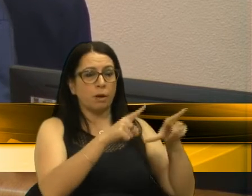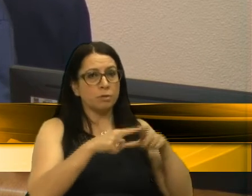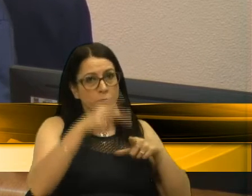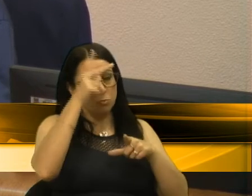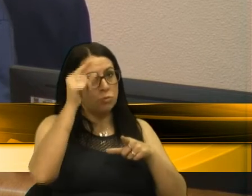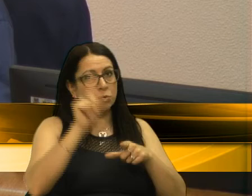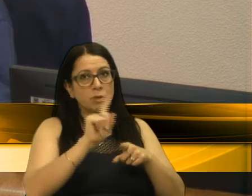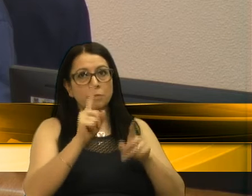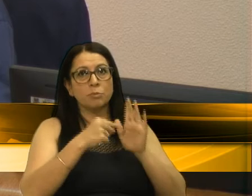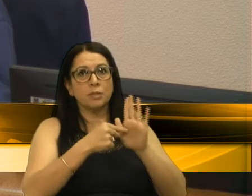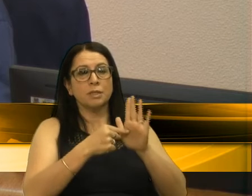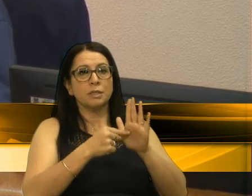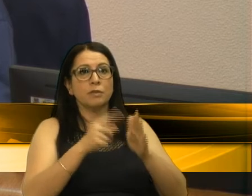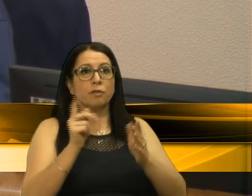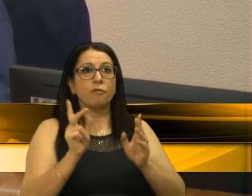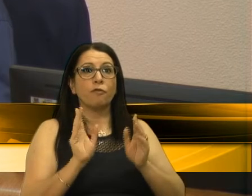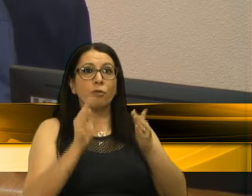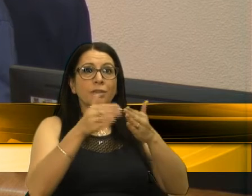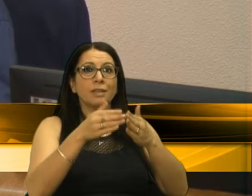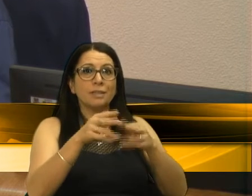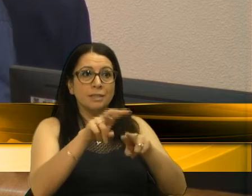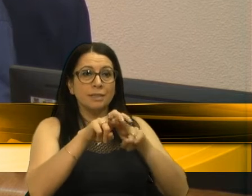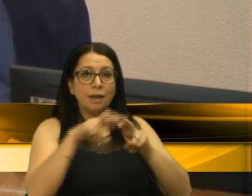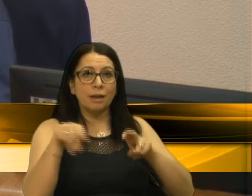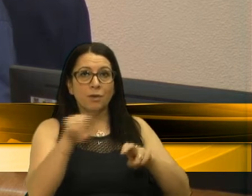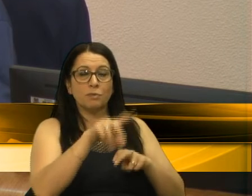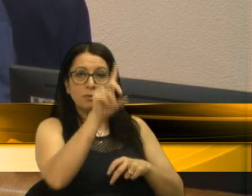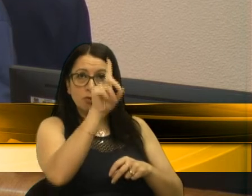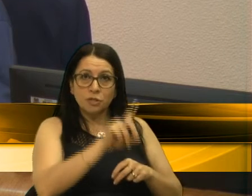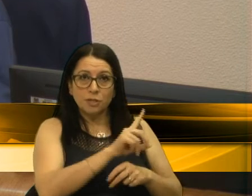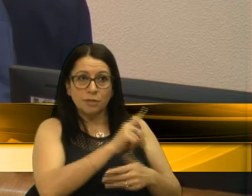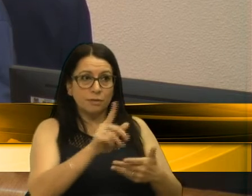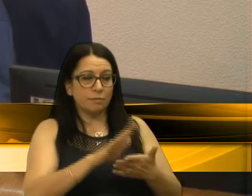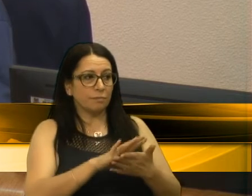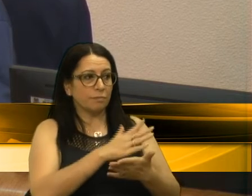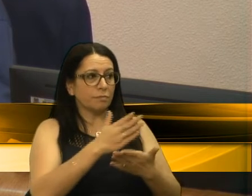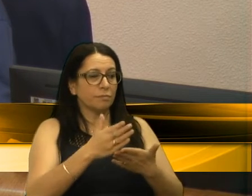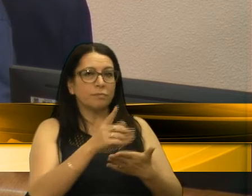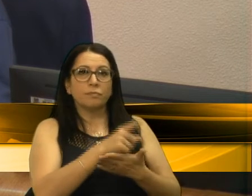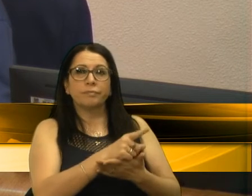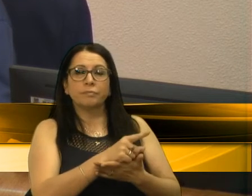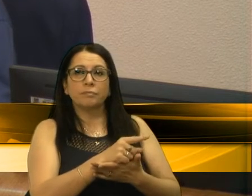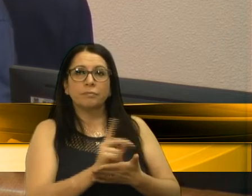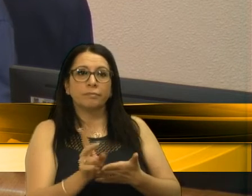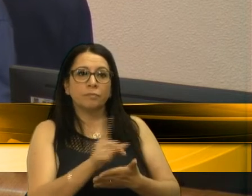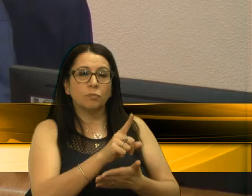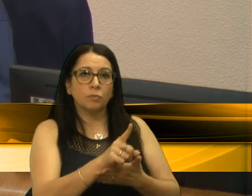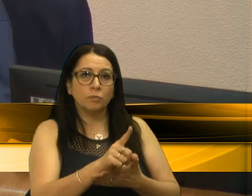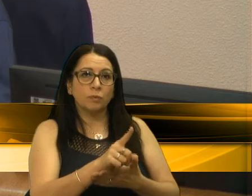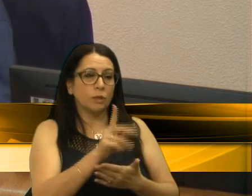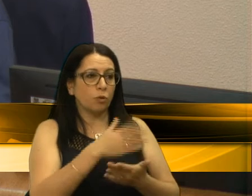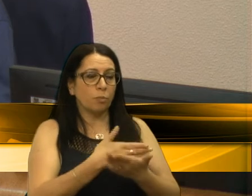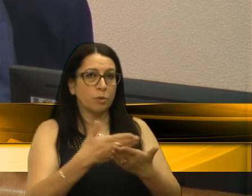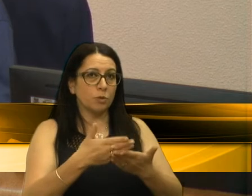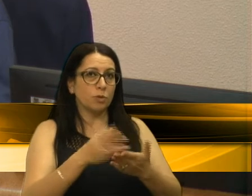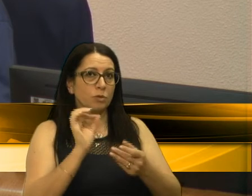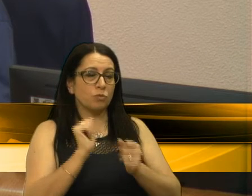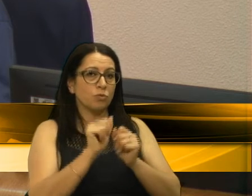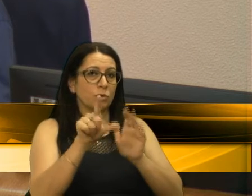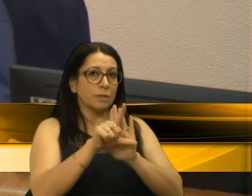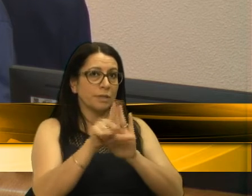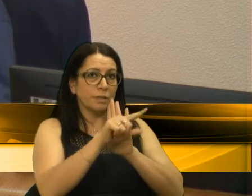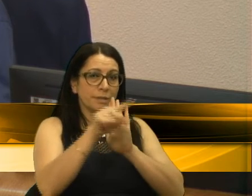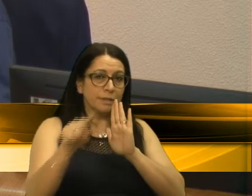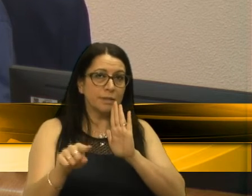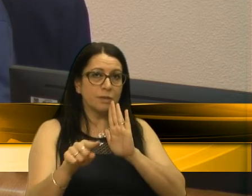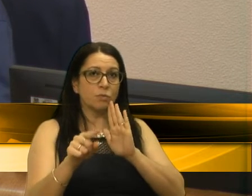sempre levantando bandeiras voltadas às causas relacionadas aos direitos do próprio movimento. Aqui no Brasil, muitas dessas conquistas já estão consagradas na legislação em vigor.